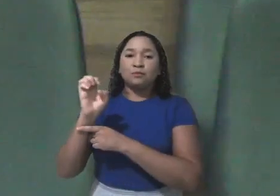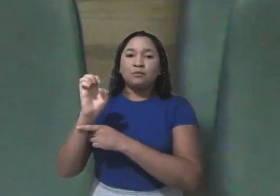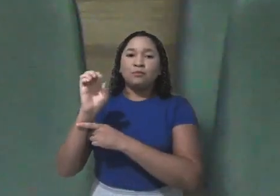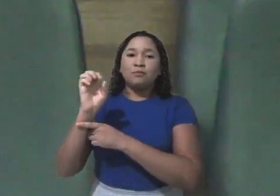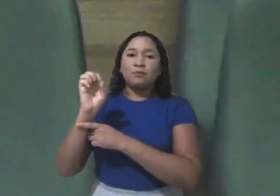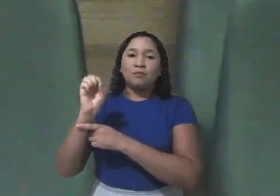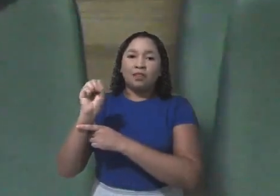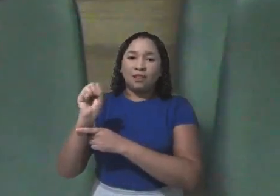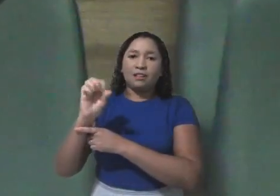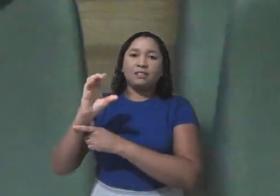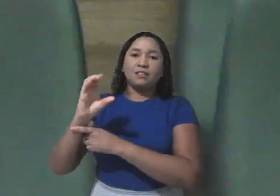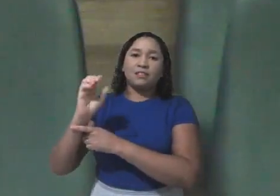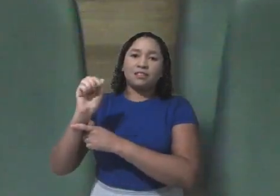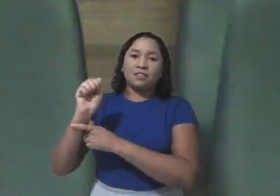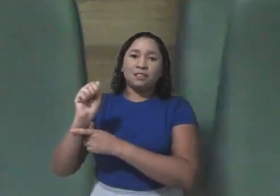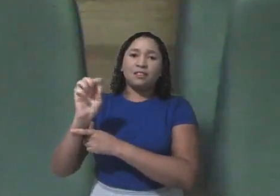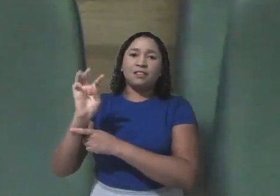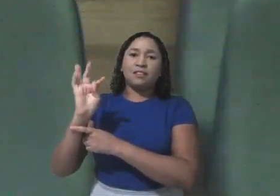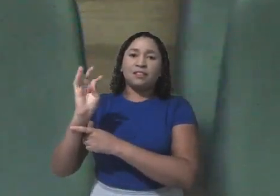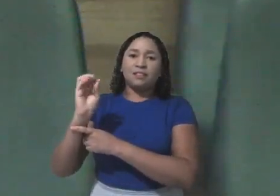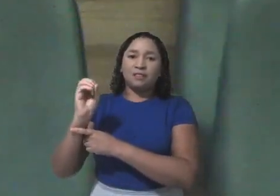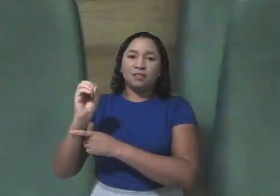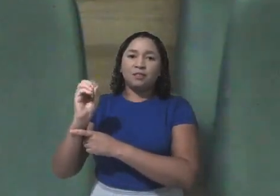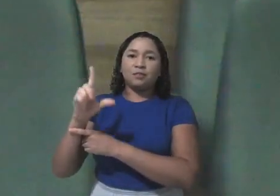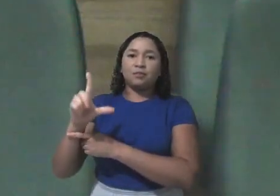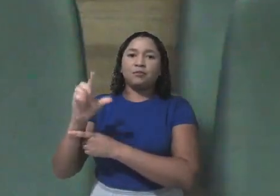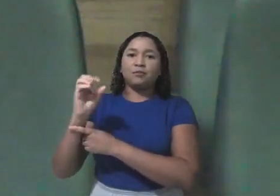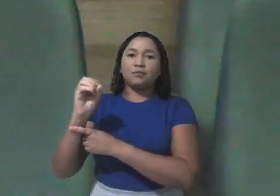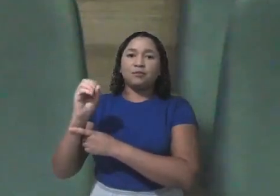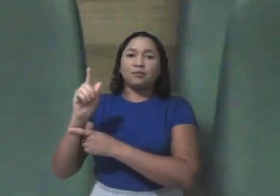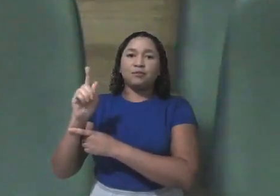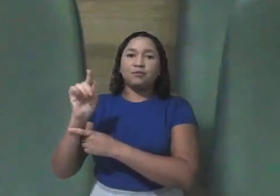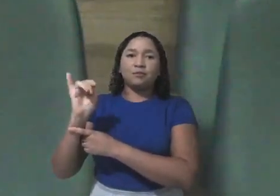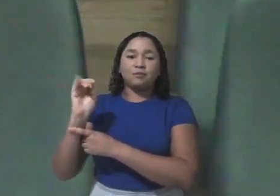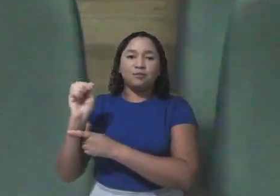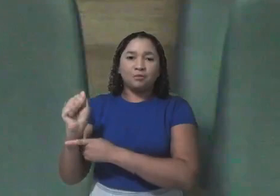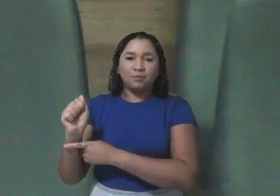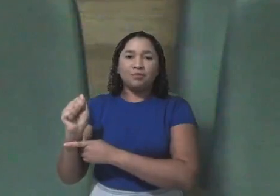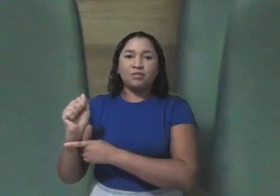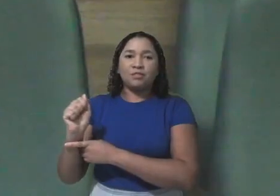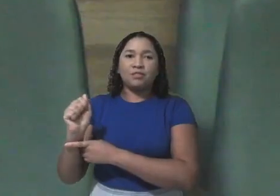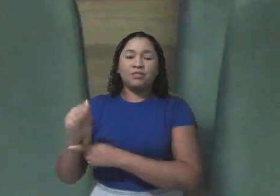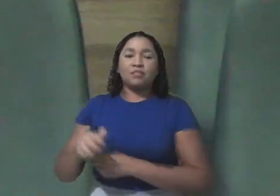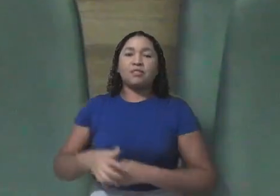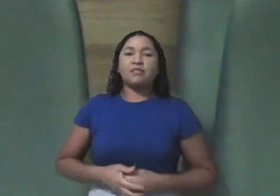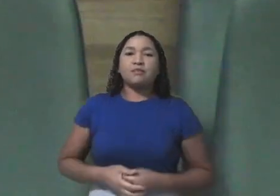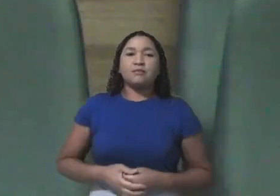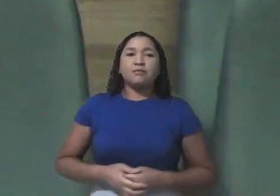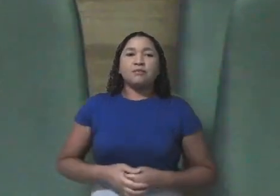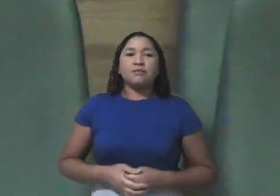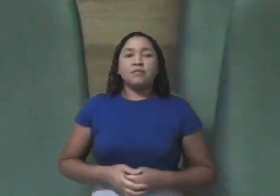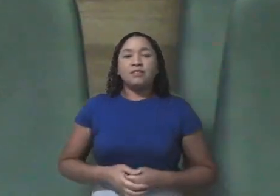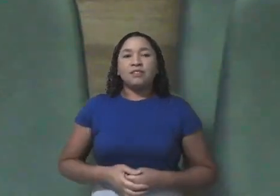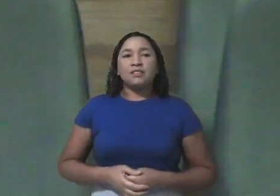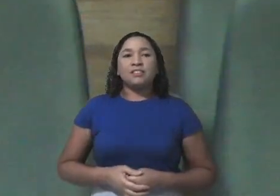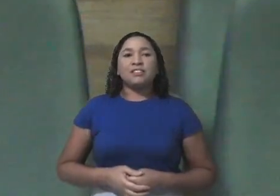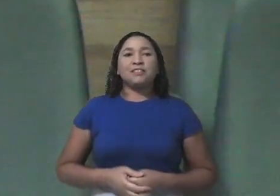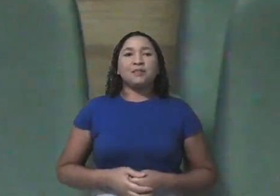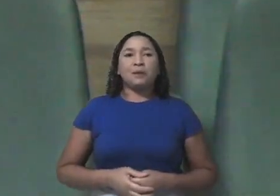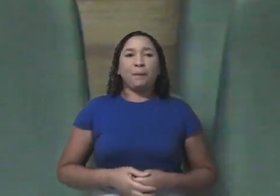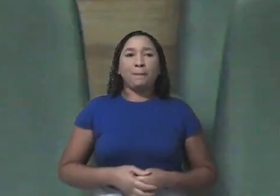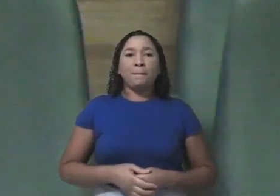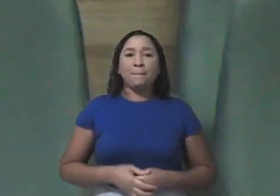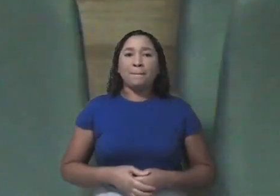matérias ou qualquer outra é isolada. Ah, nós estudamos geografia bíblica, é só geografia bíblica. Não. A geografia bíblica